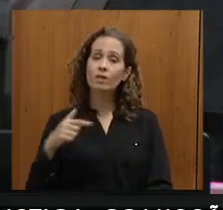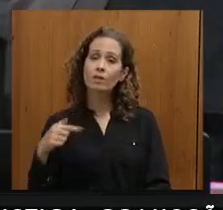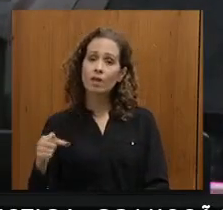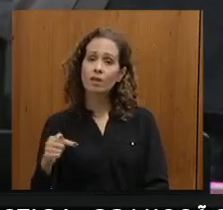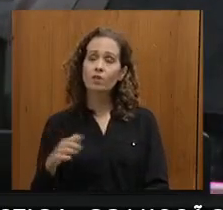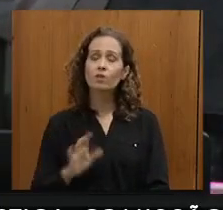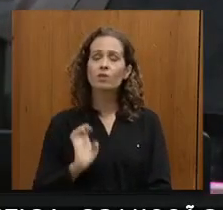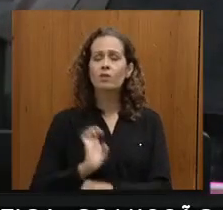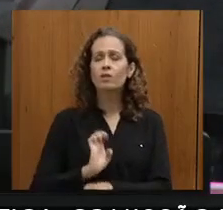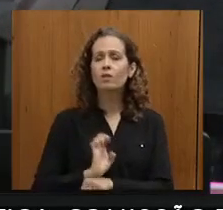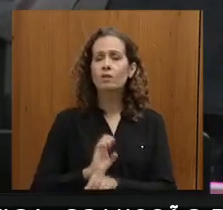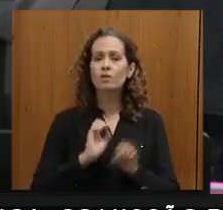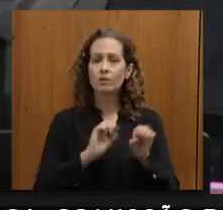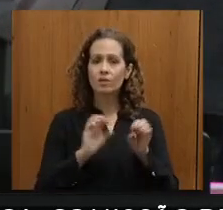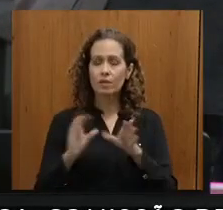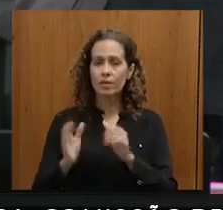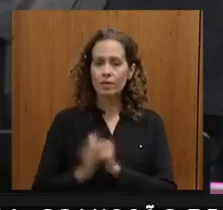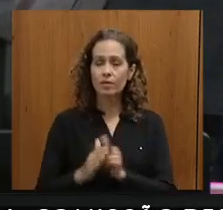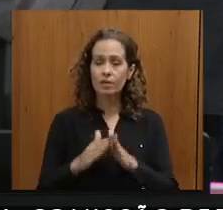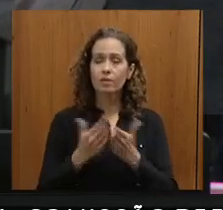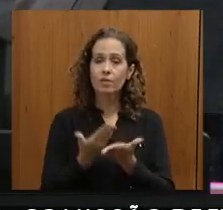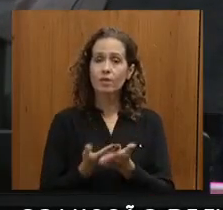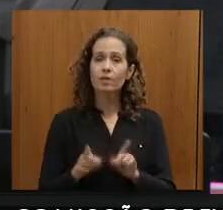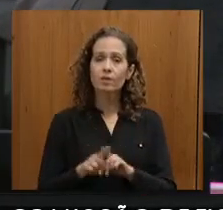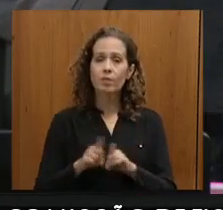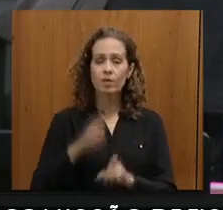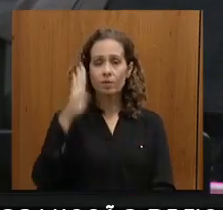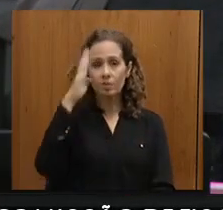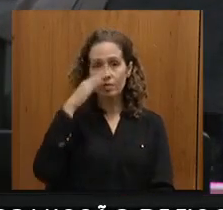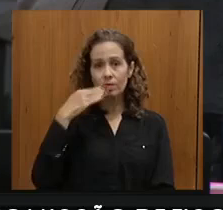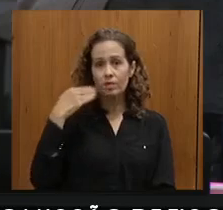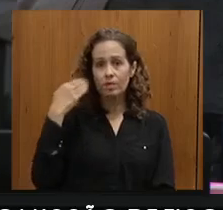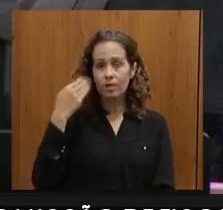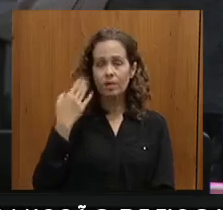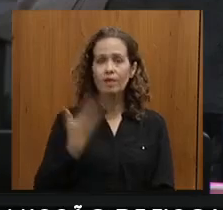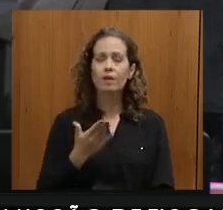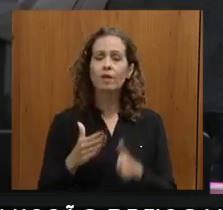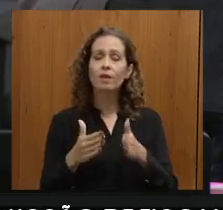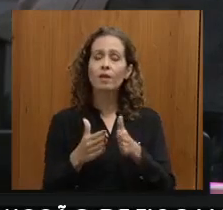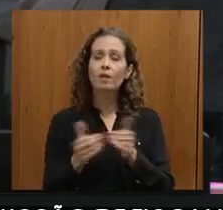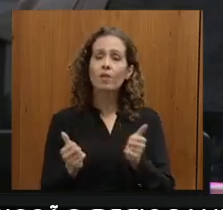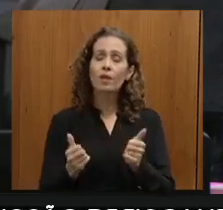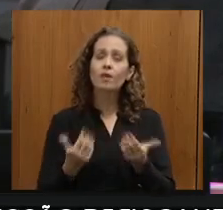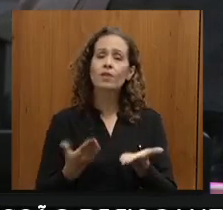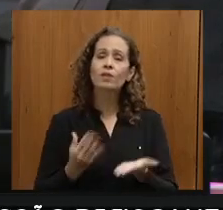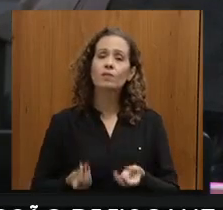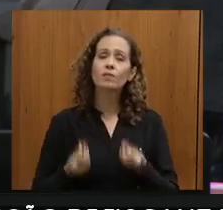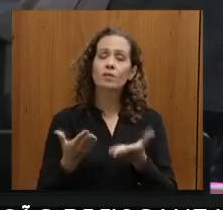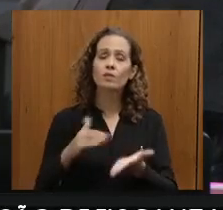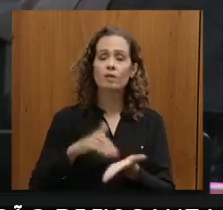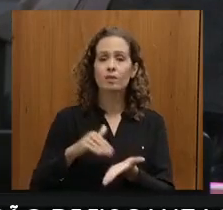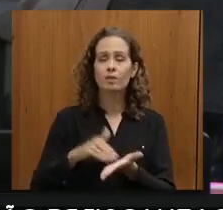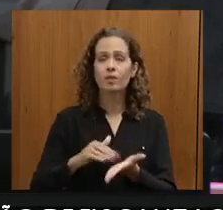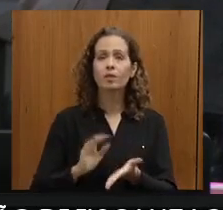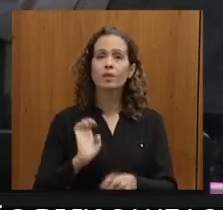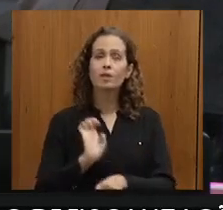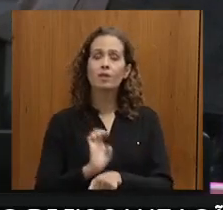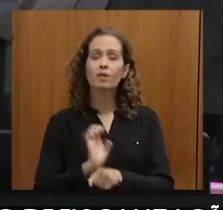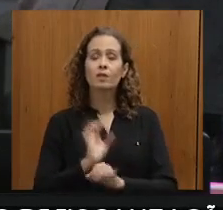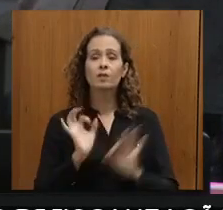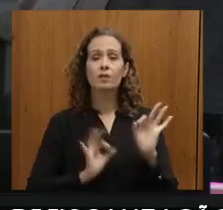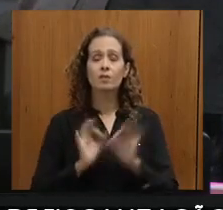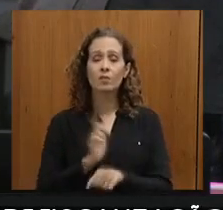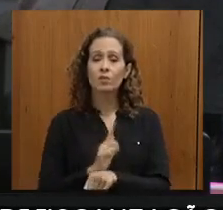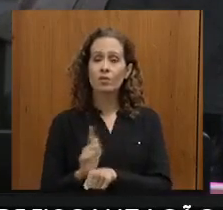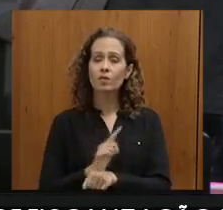Educação. Requerimento também de autoria da deputada Beatriz Serqueira, requer que seja encaminhada à Secretaria de Estado de Planejamento e Gestão,